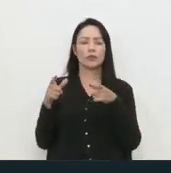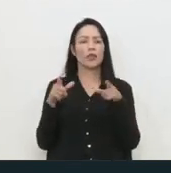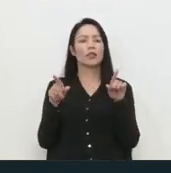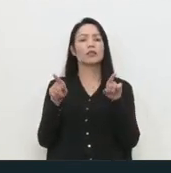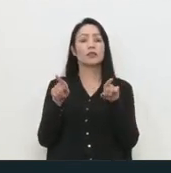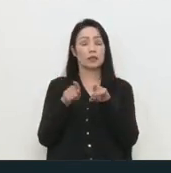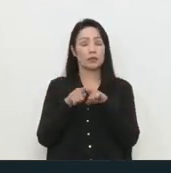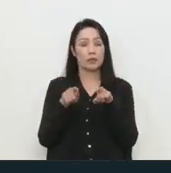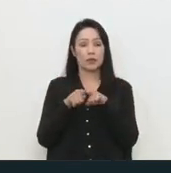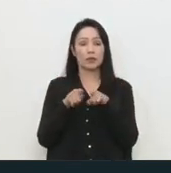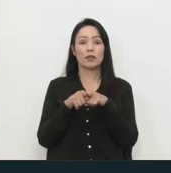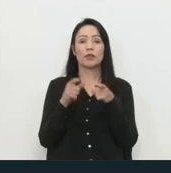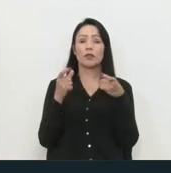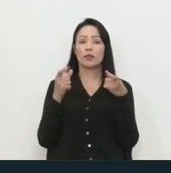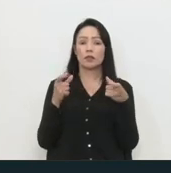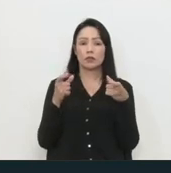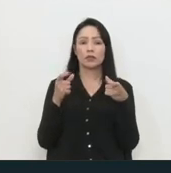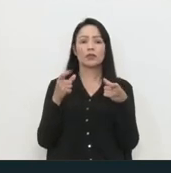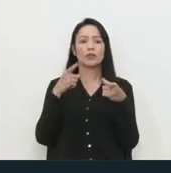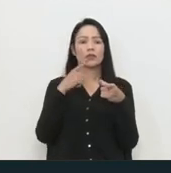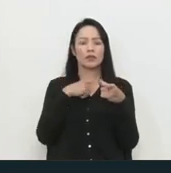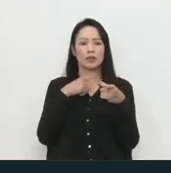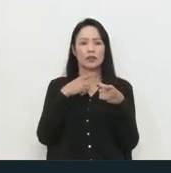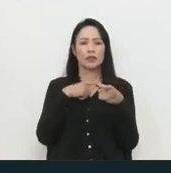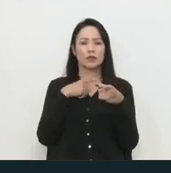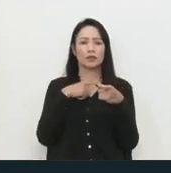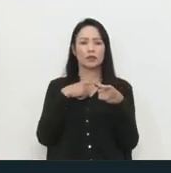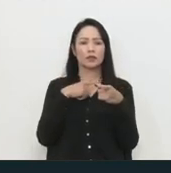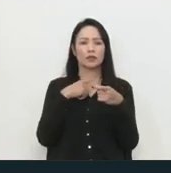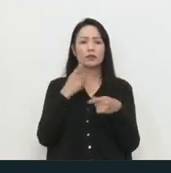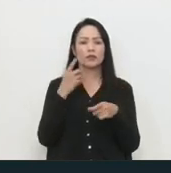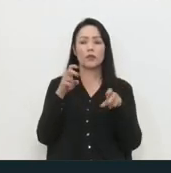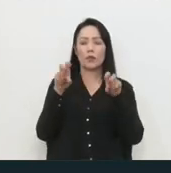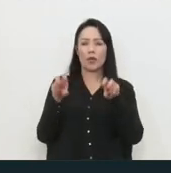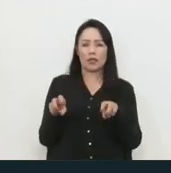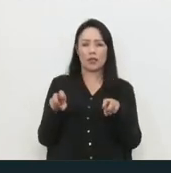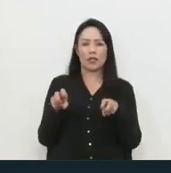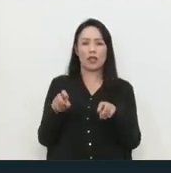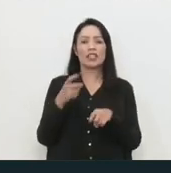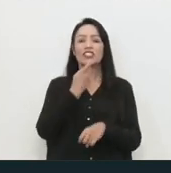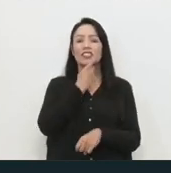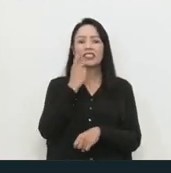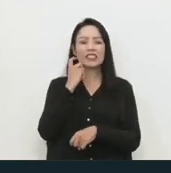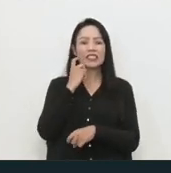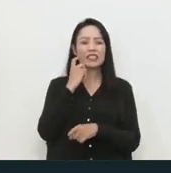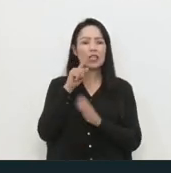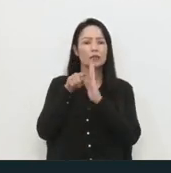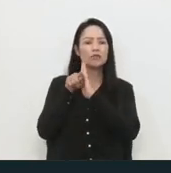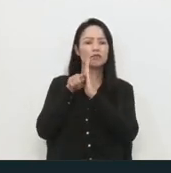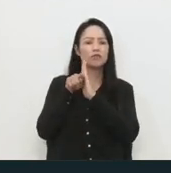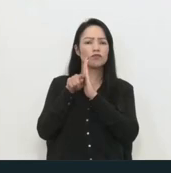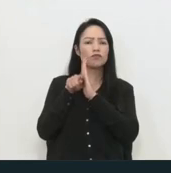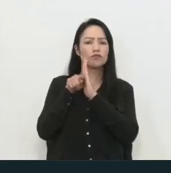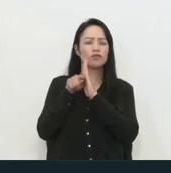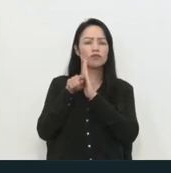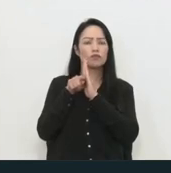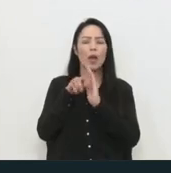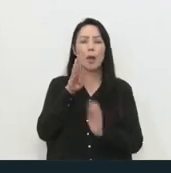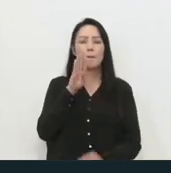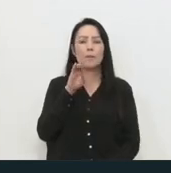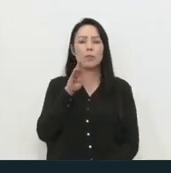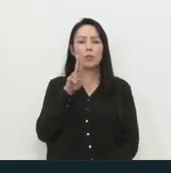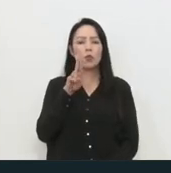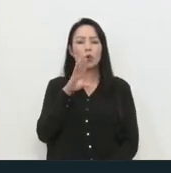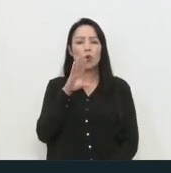onde será colocado uma cadeira de dentista para que seja os buco-maxilos